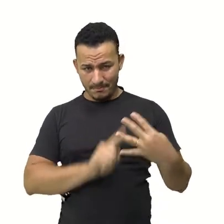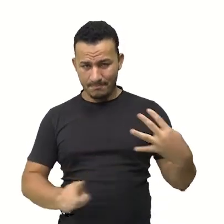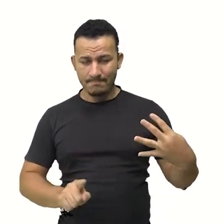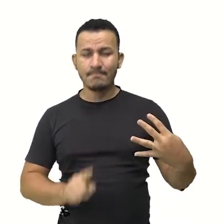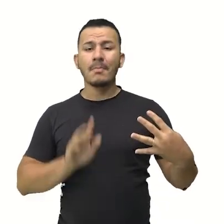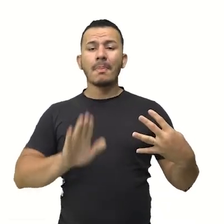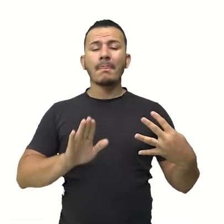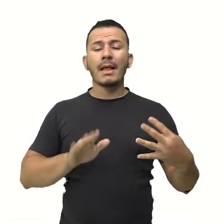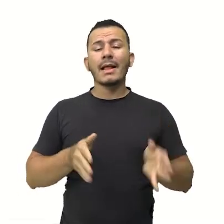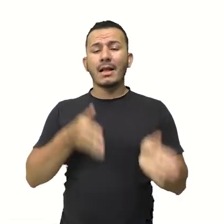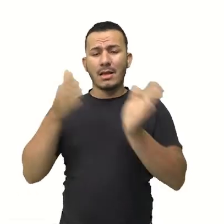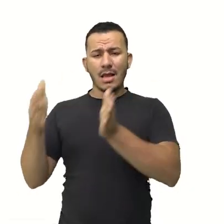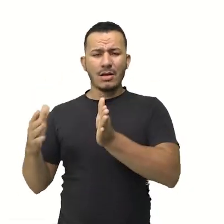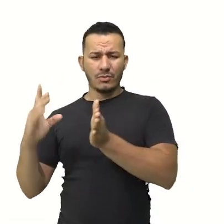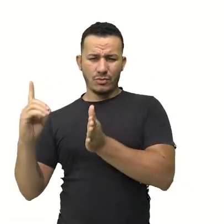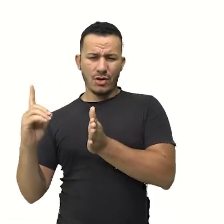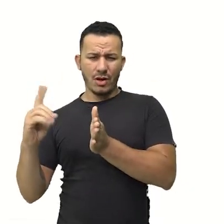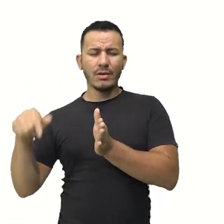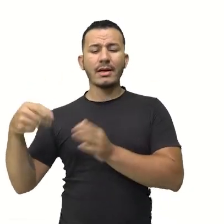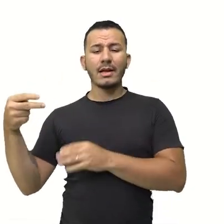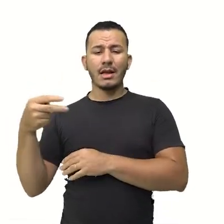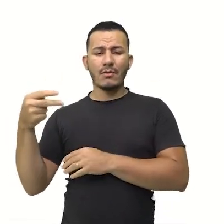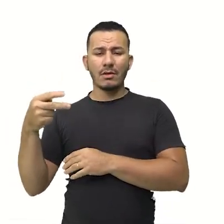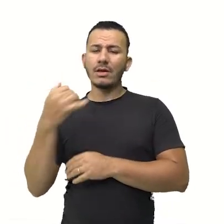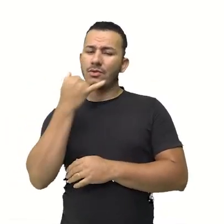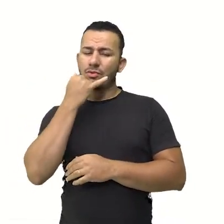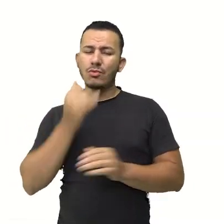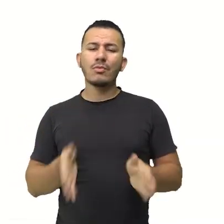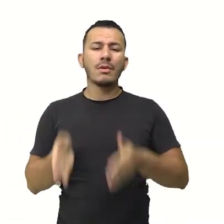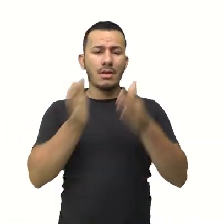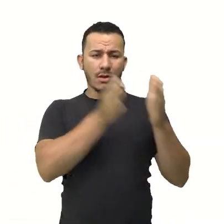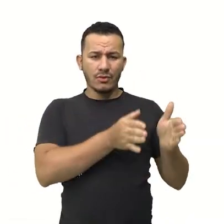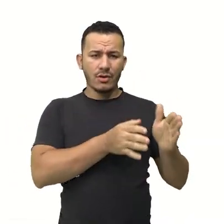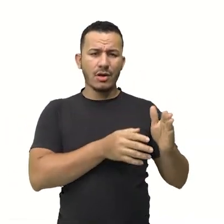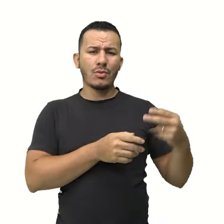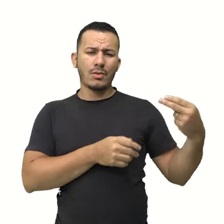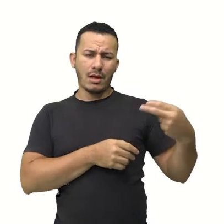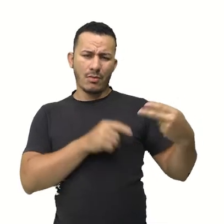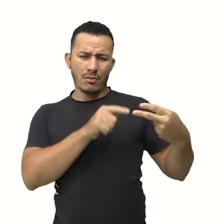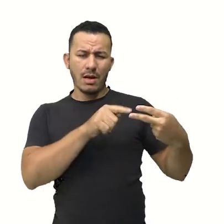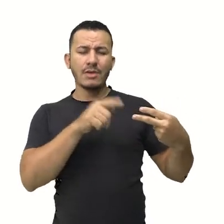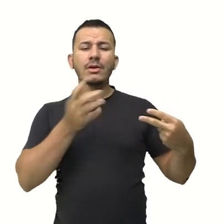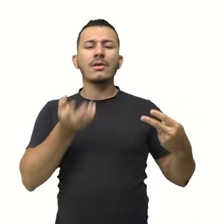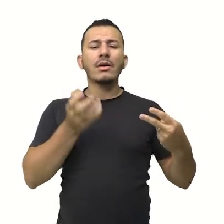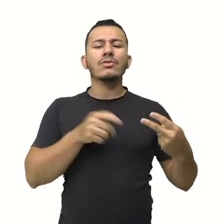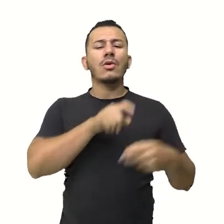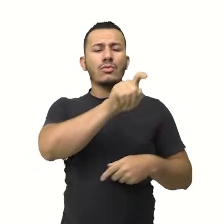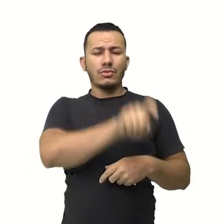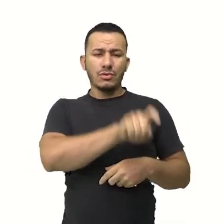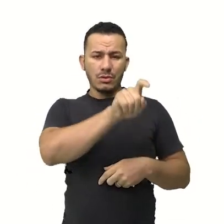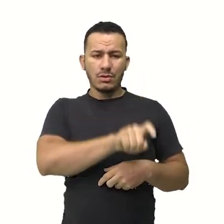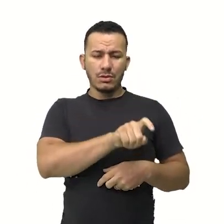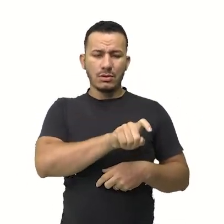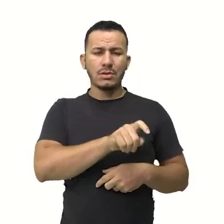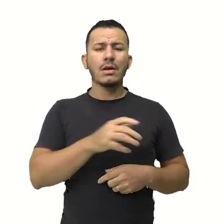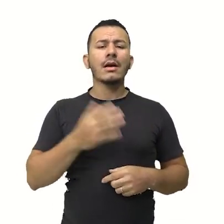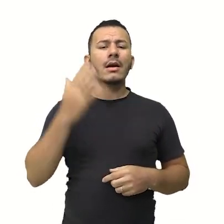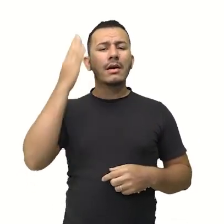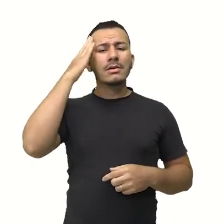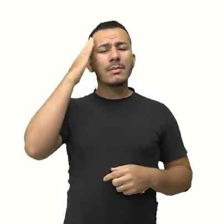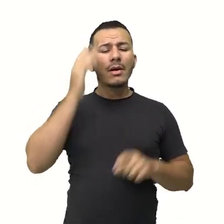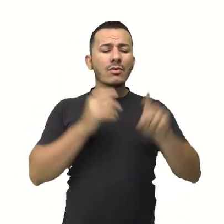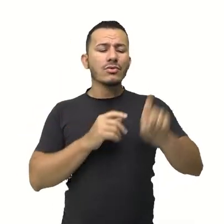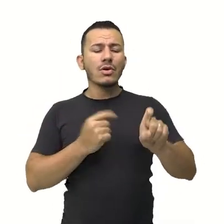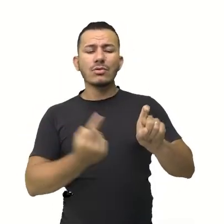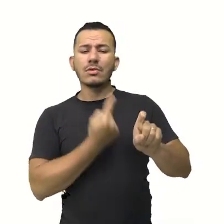lado direito da igualdade, ó, perdão, do meu lado esquerdo da igualdade, fique apenas o x. Para ele ficar sozinho,